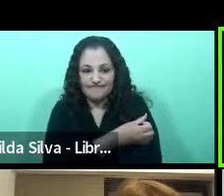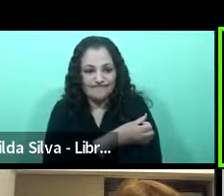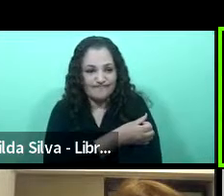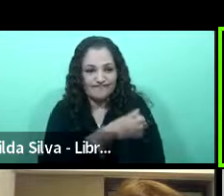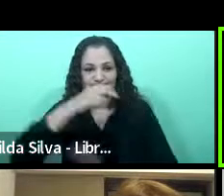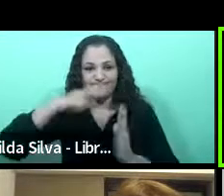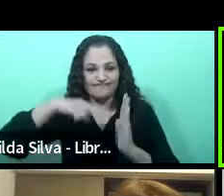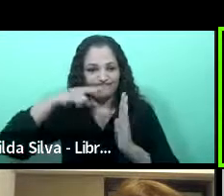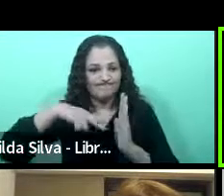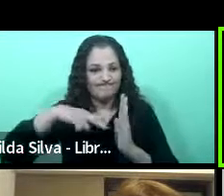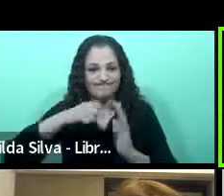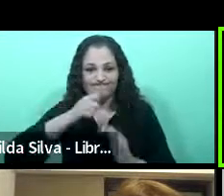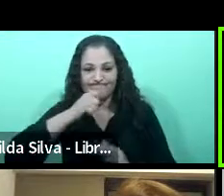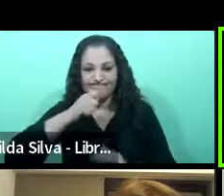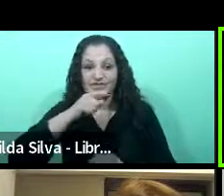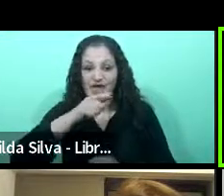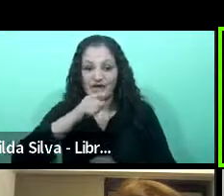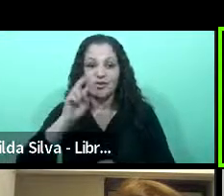ela é surda.